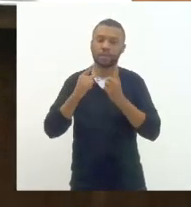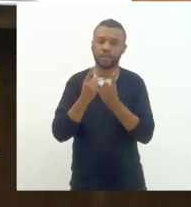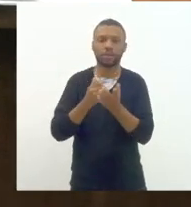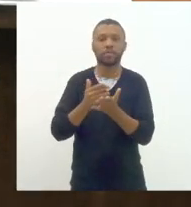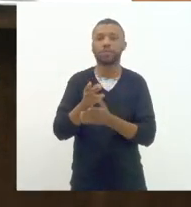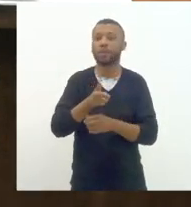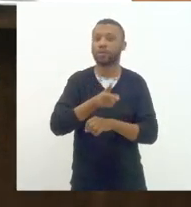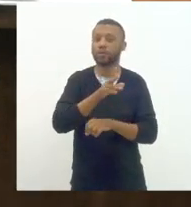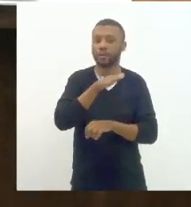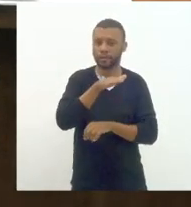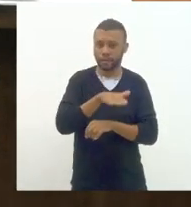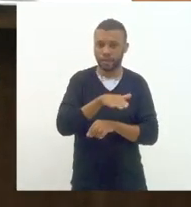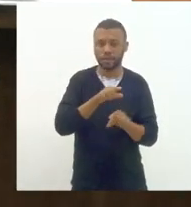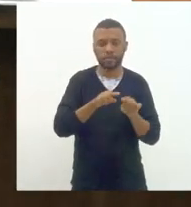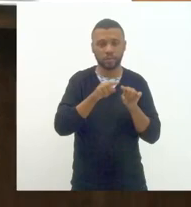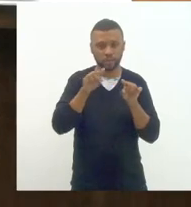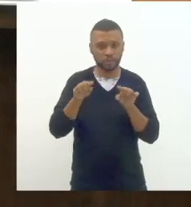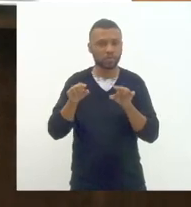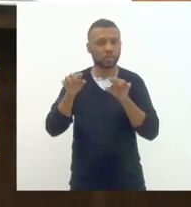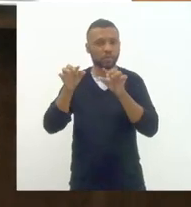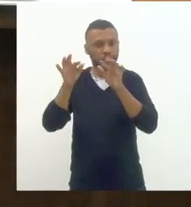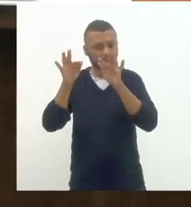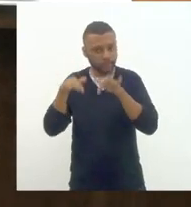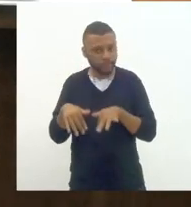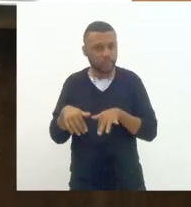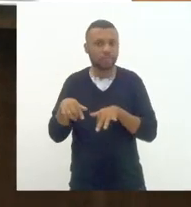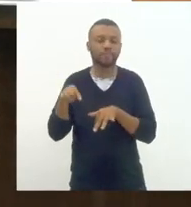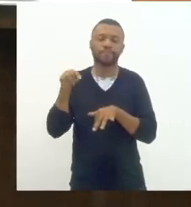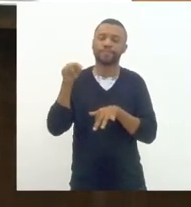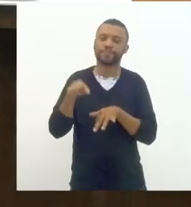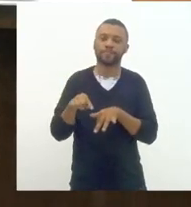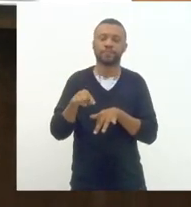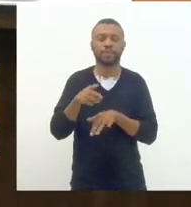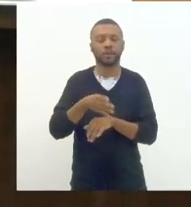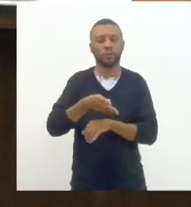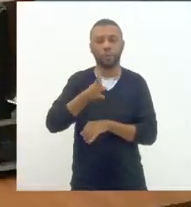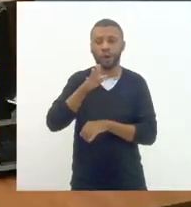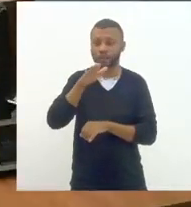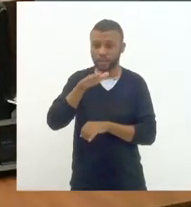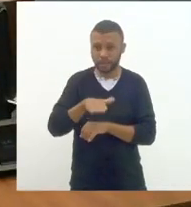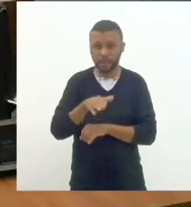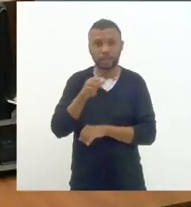horas, encerrou-se às 16 horas e 33 minutos.